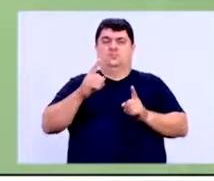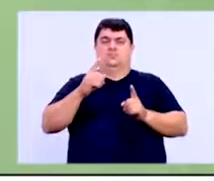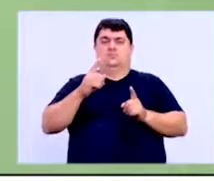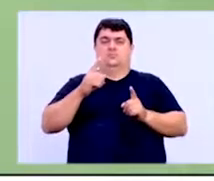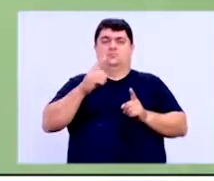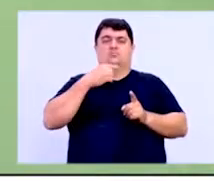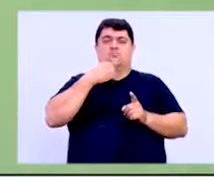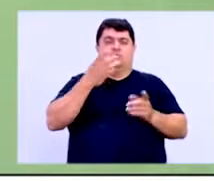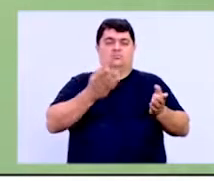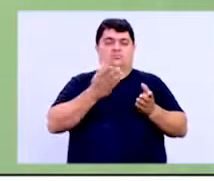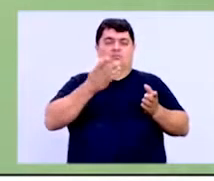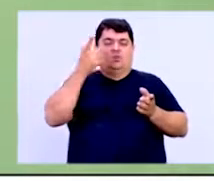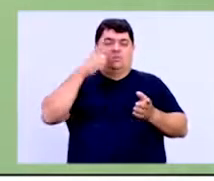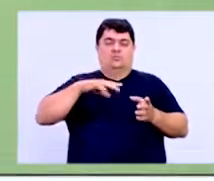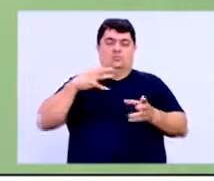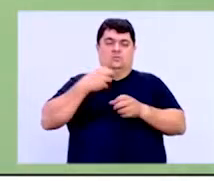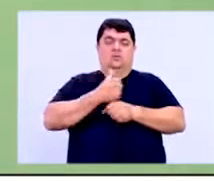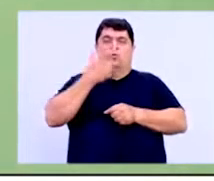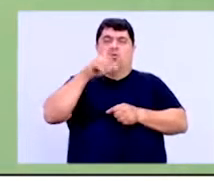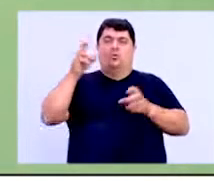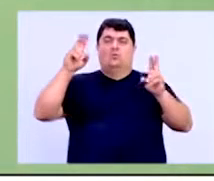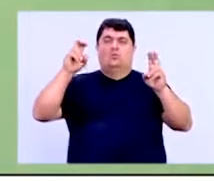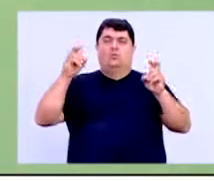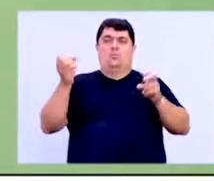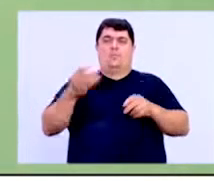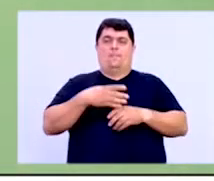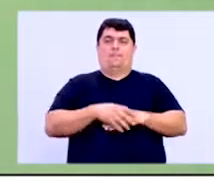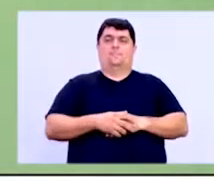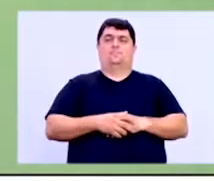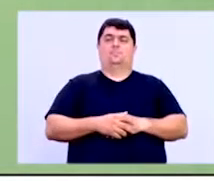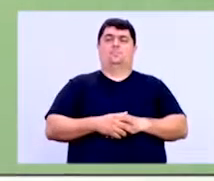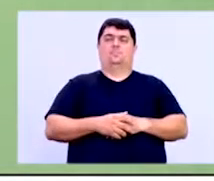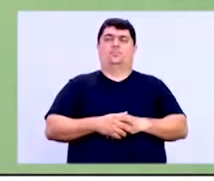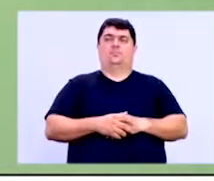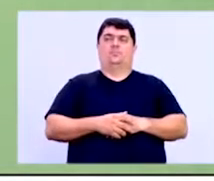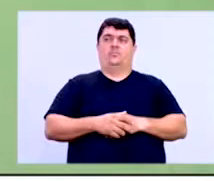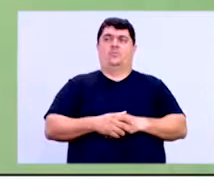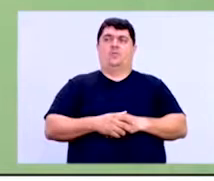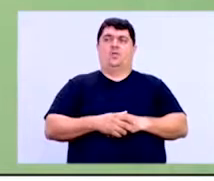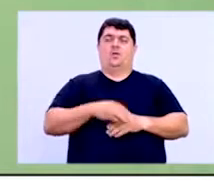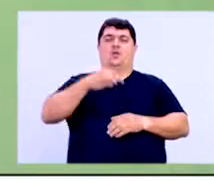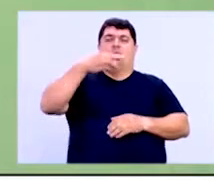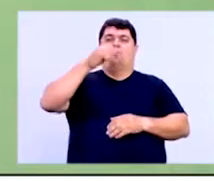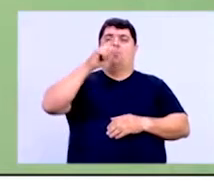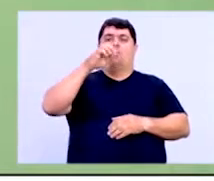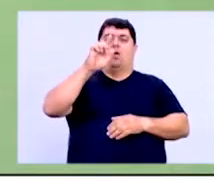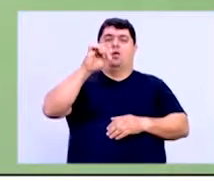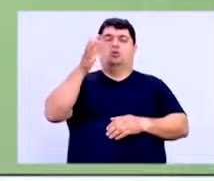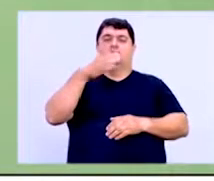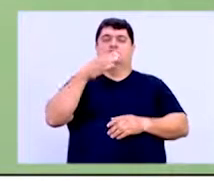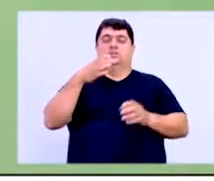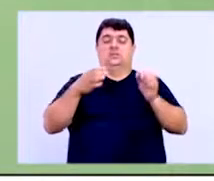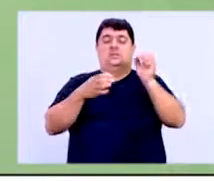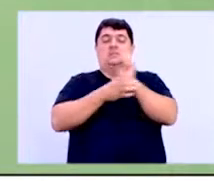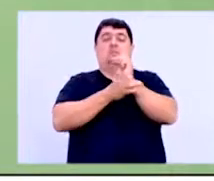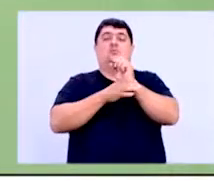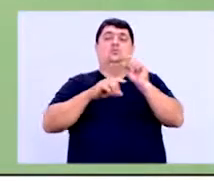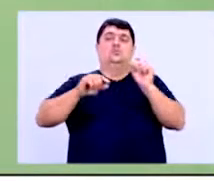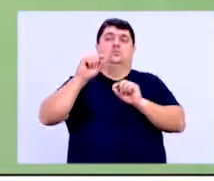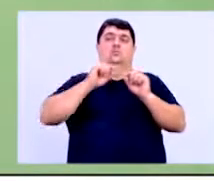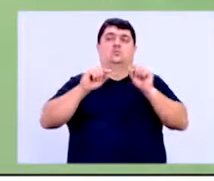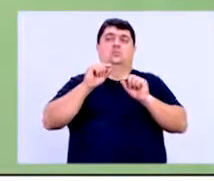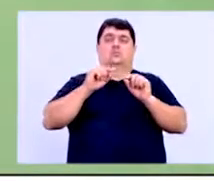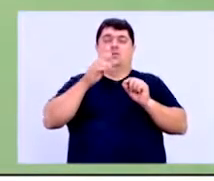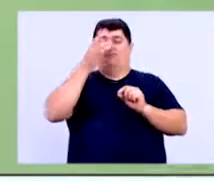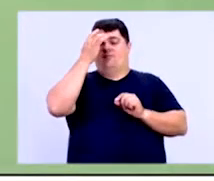tempo de rever agora não. Agora a gente tem que ver outro assunto. E qual é esse assunto? Margem de segurança. O que é essa margem de segurança? Essa